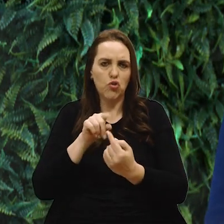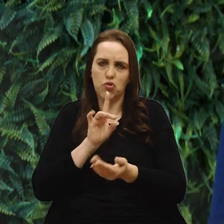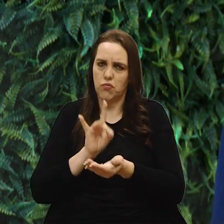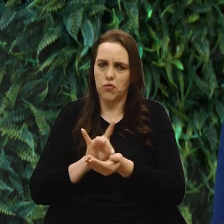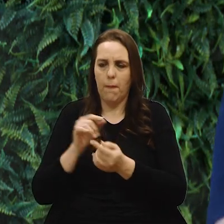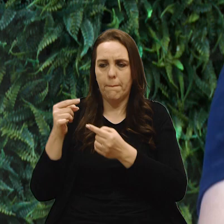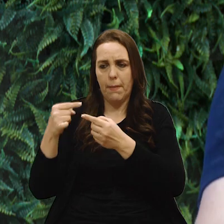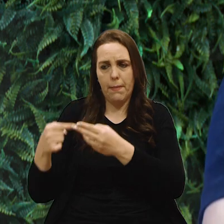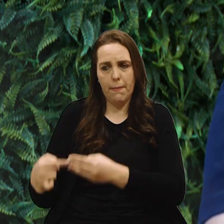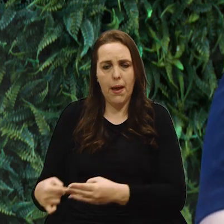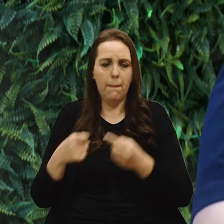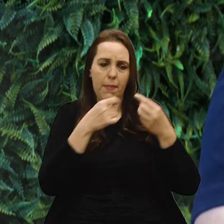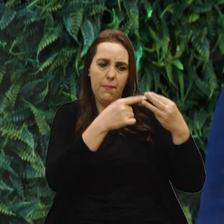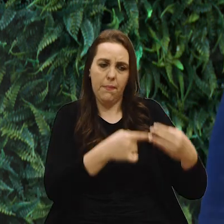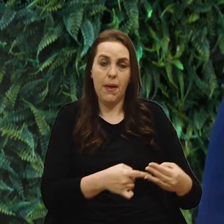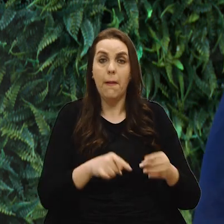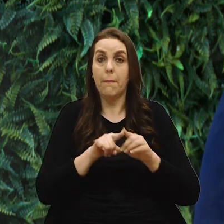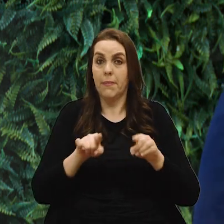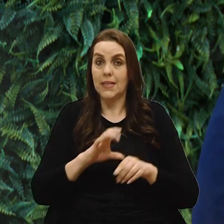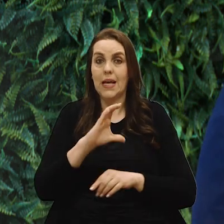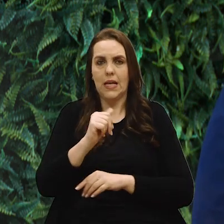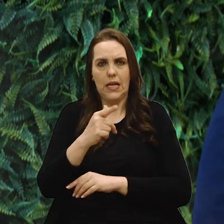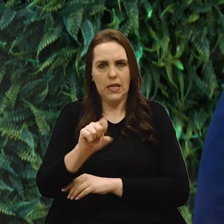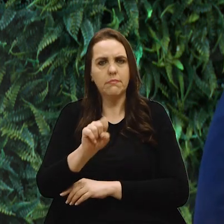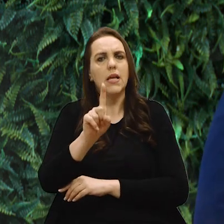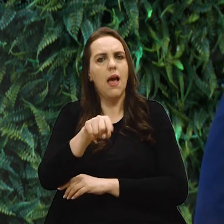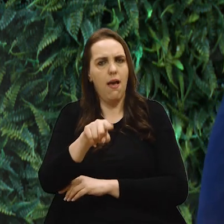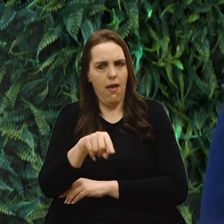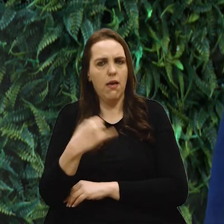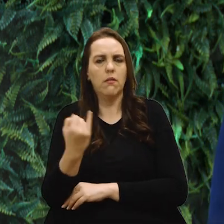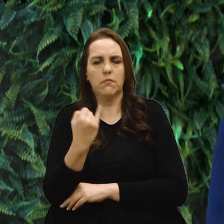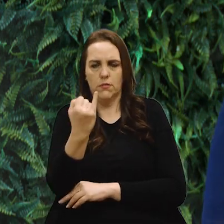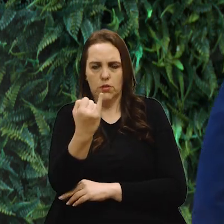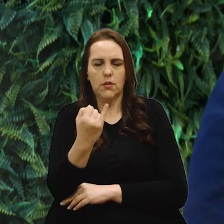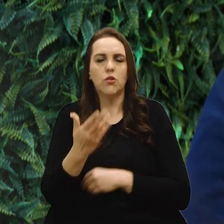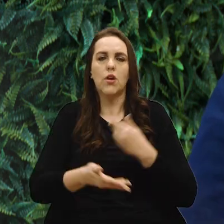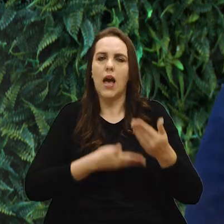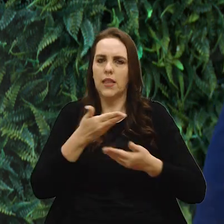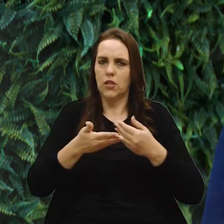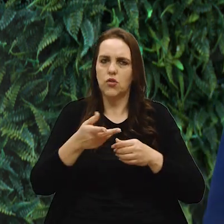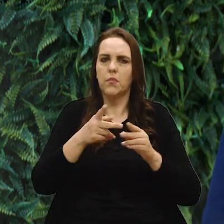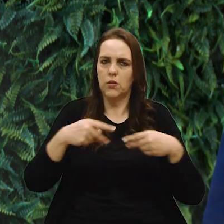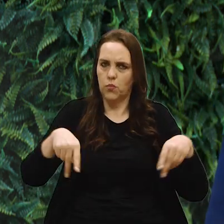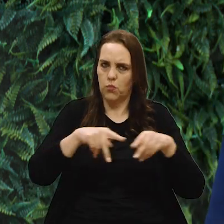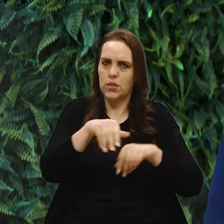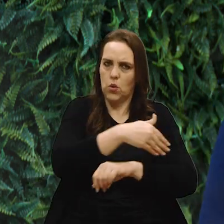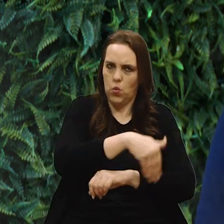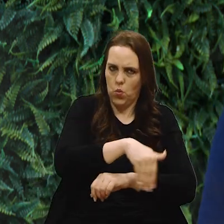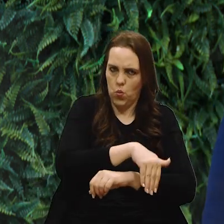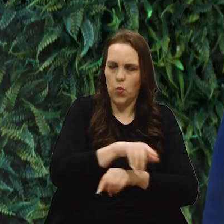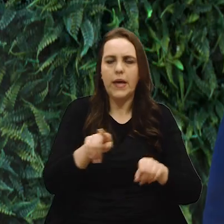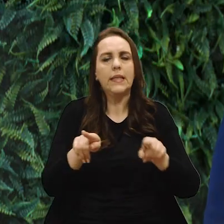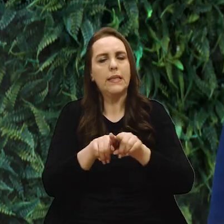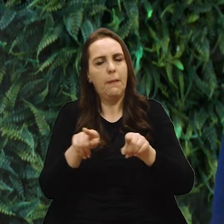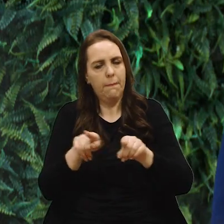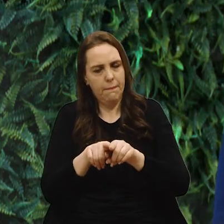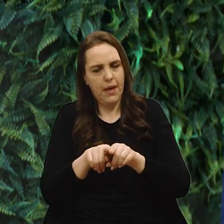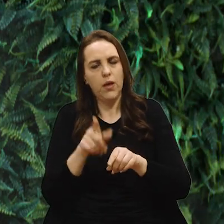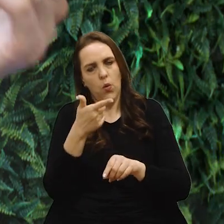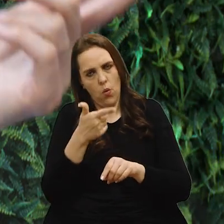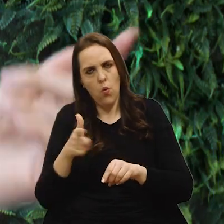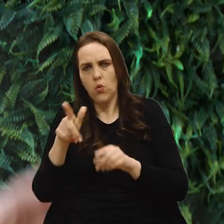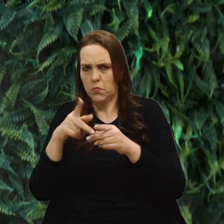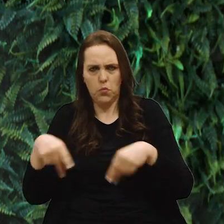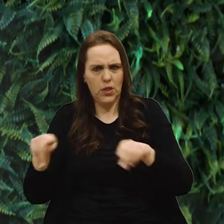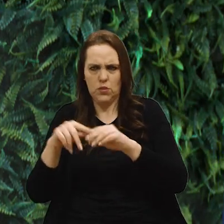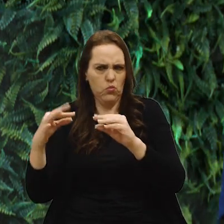até relativamente definidos. Mas, sim, o CAPS é importante, ele não atende só a população em situação de rua, né? Sim, mas